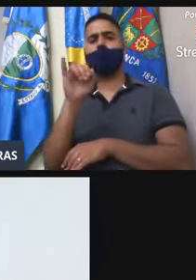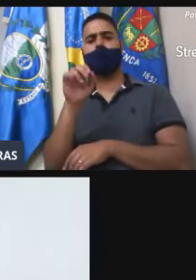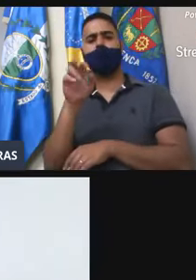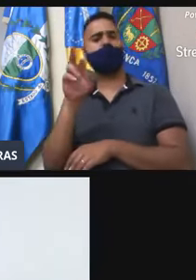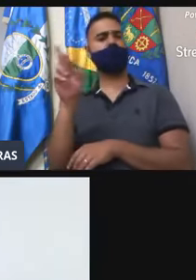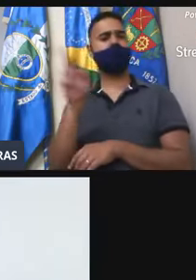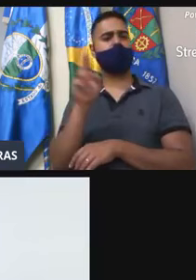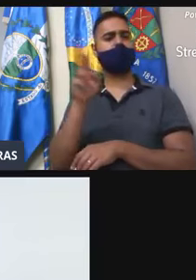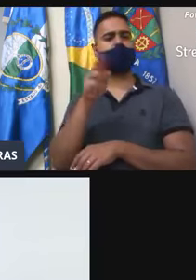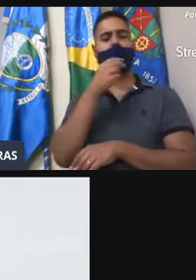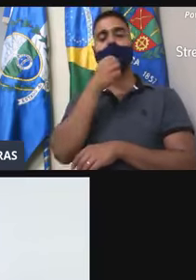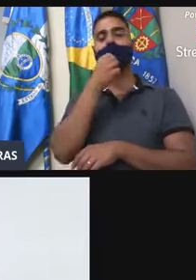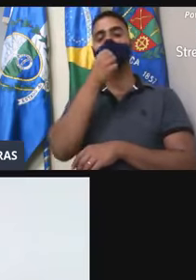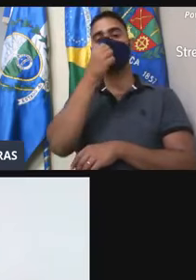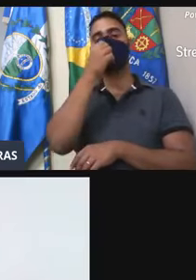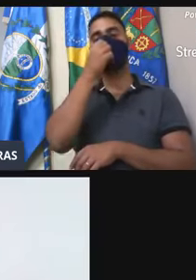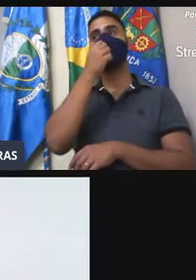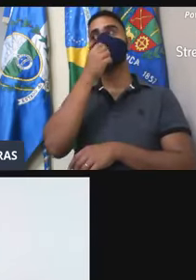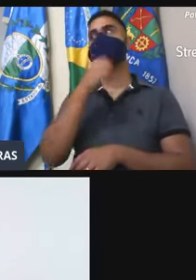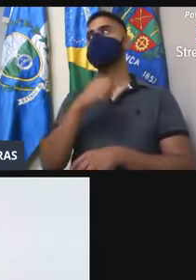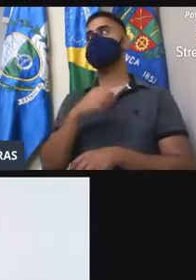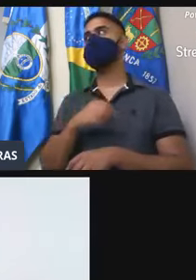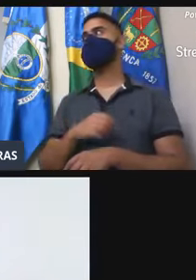que vão estar destinados